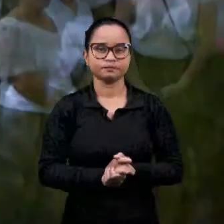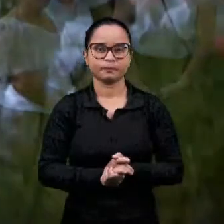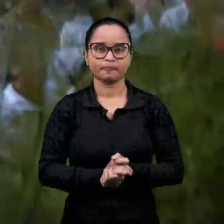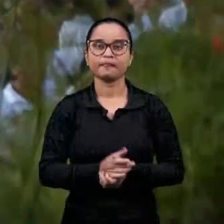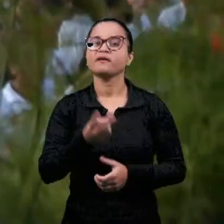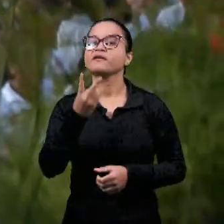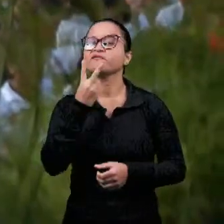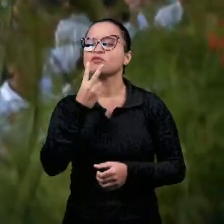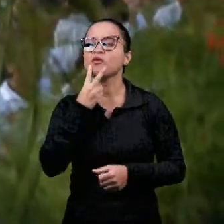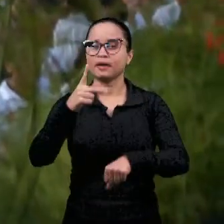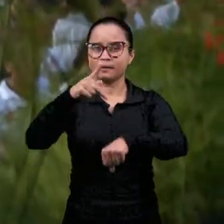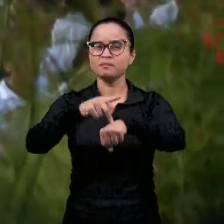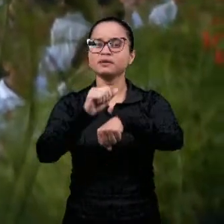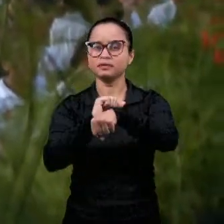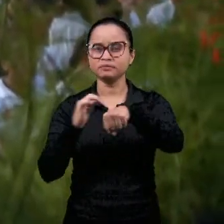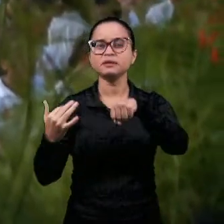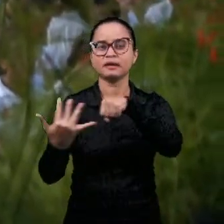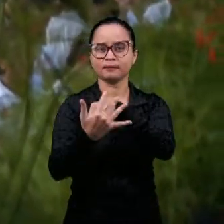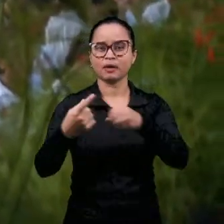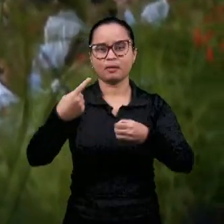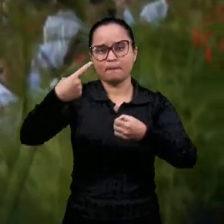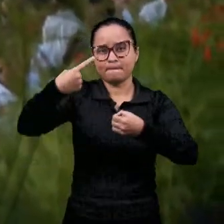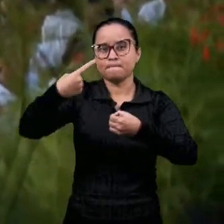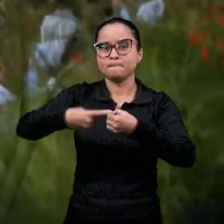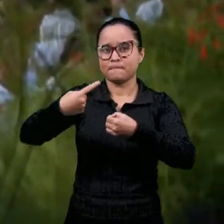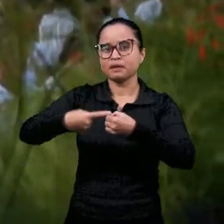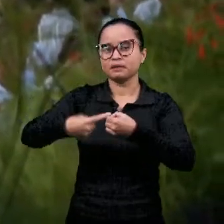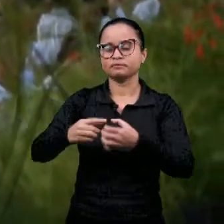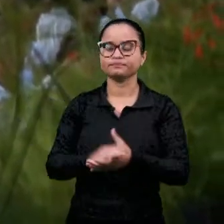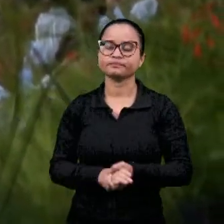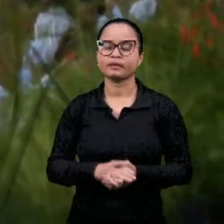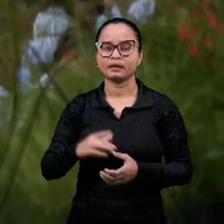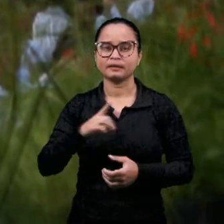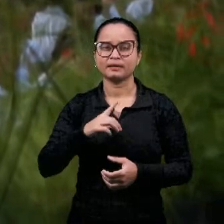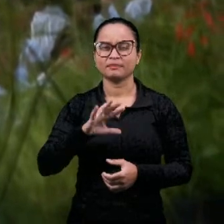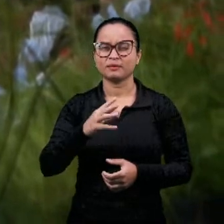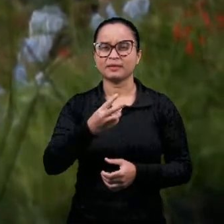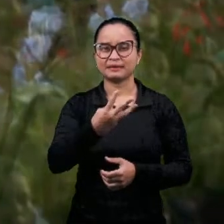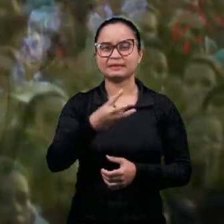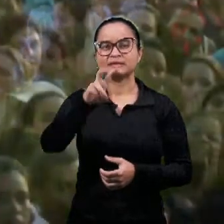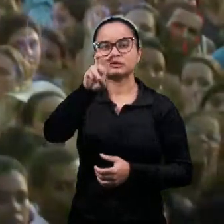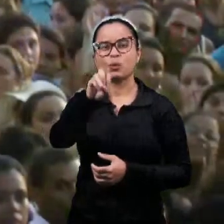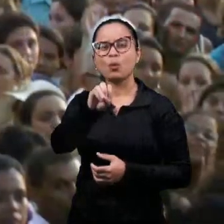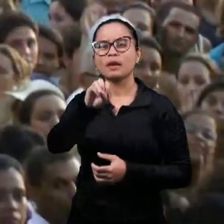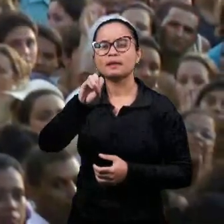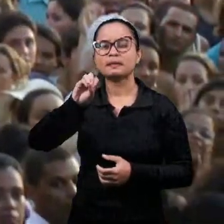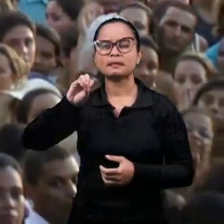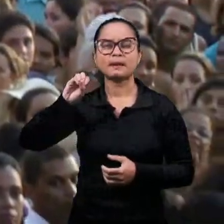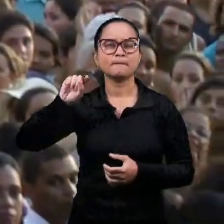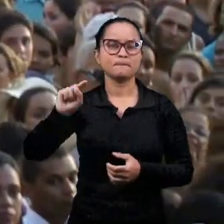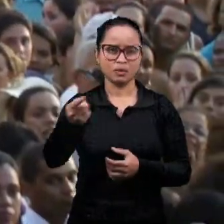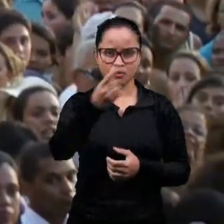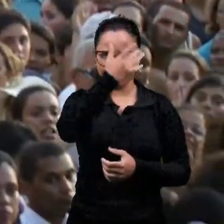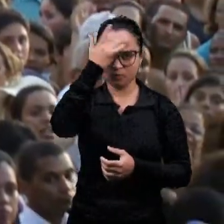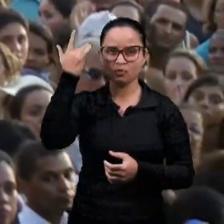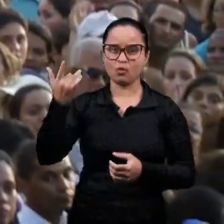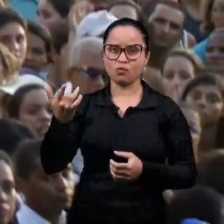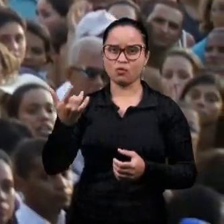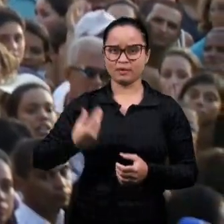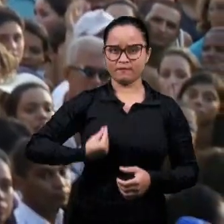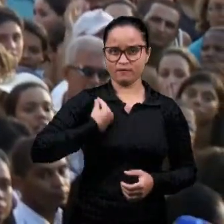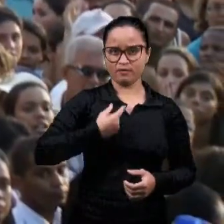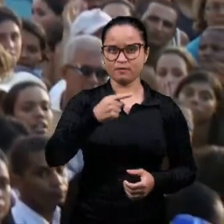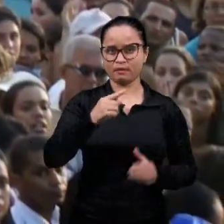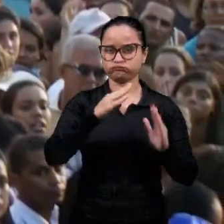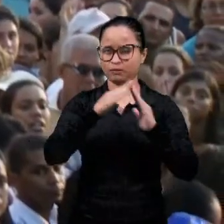quer dizer, o município de Vitória tem em torno de 350 mil habitantes. Isso. Não é? É então isso mesmo. Muita